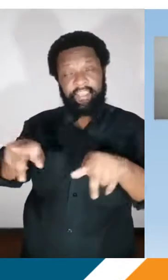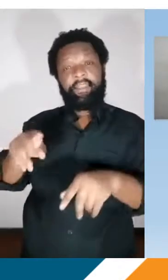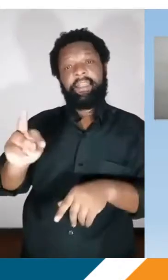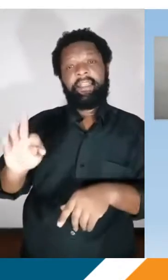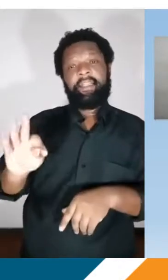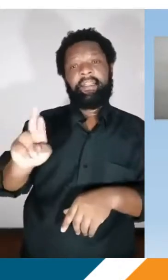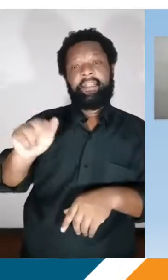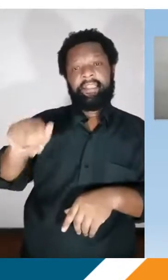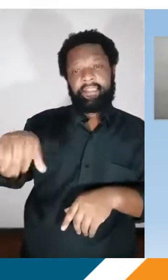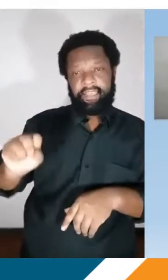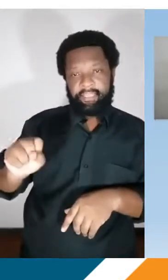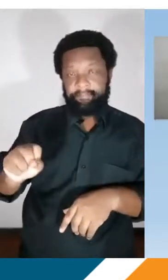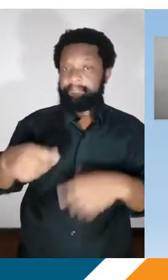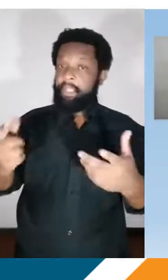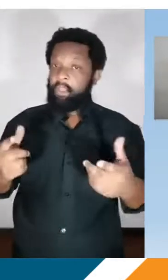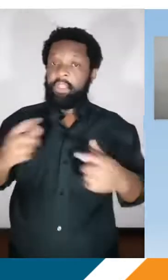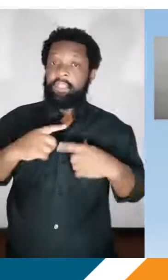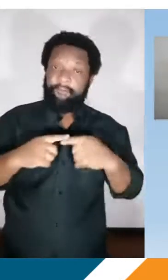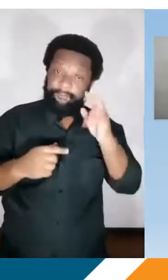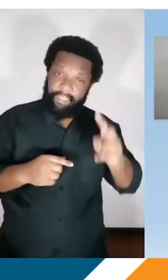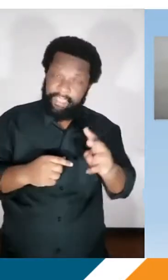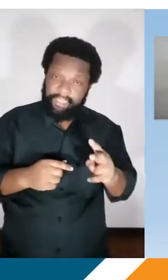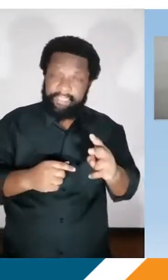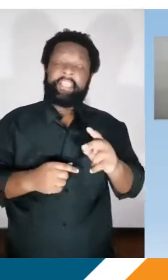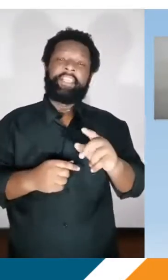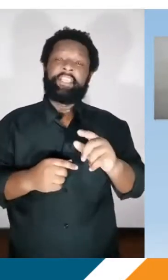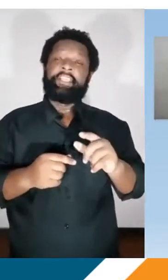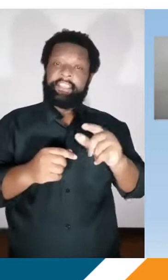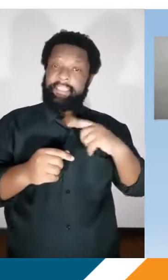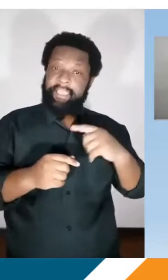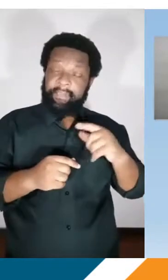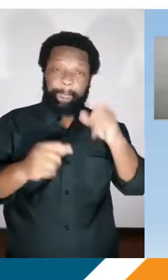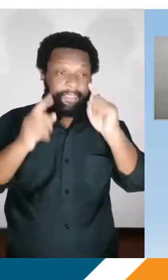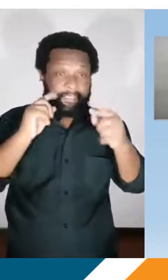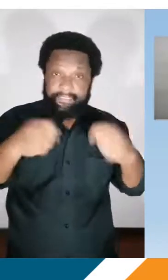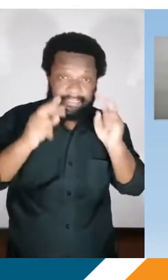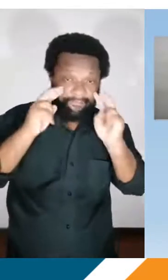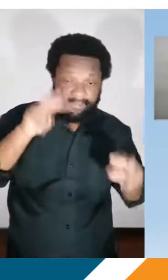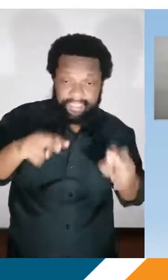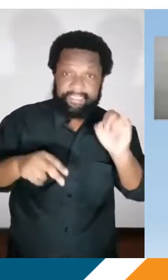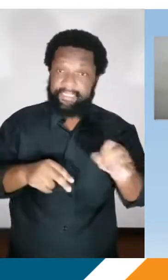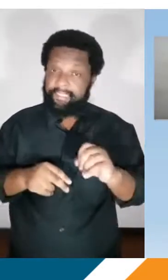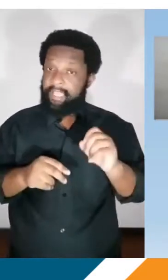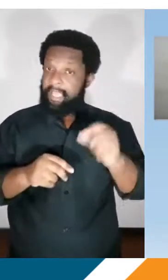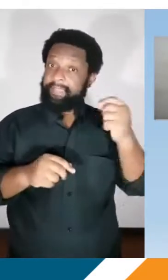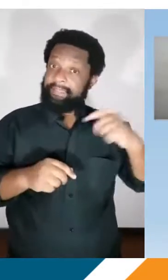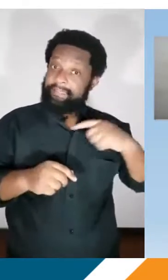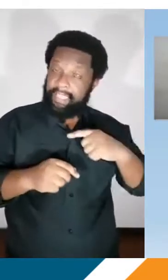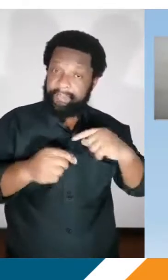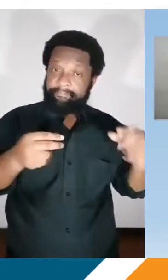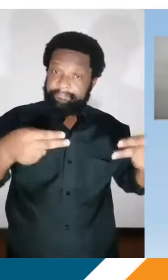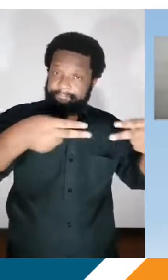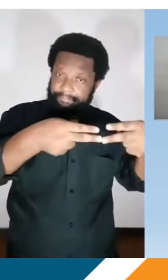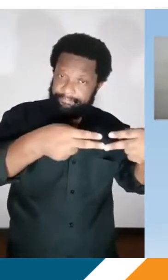vai ser trans. Então quando eu for atribuir isomeria geométrica, eu vou ter que ver necessariamente se há,